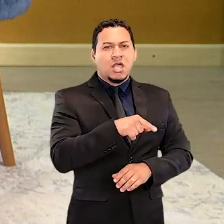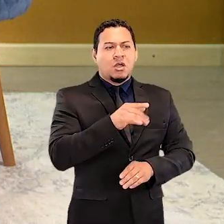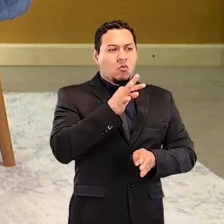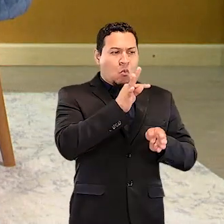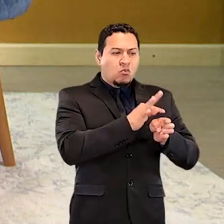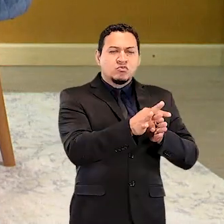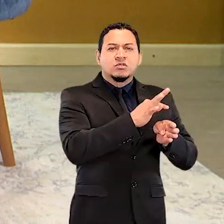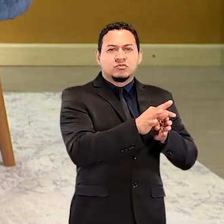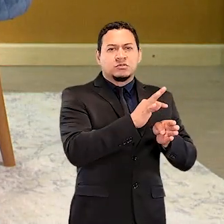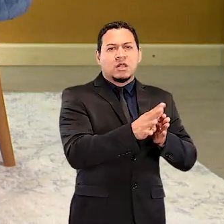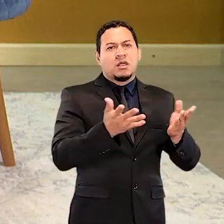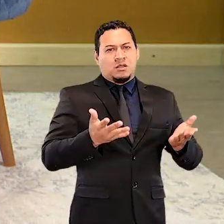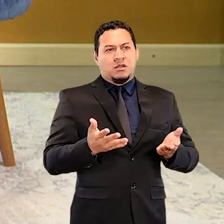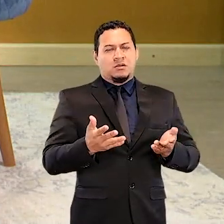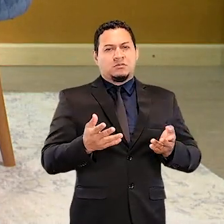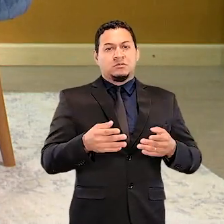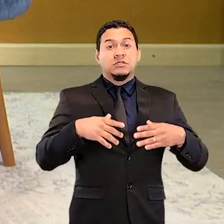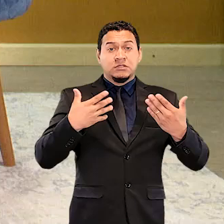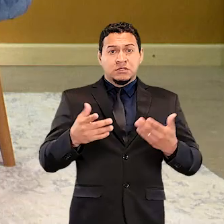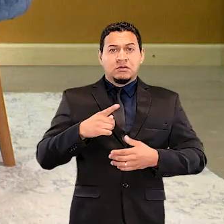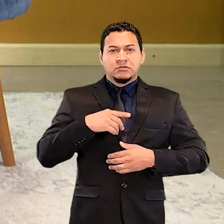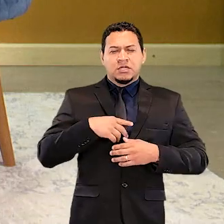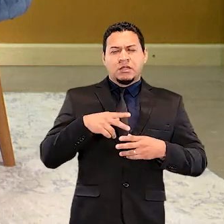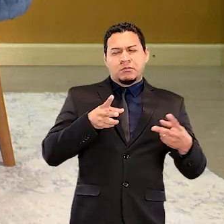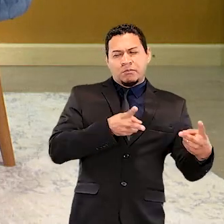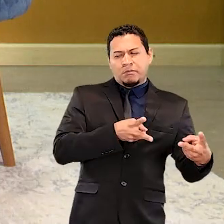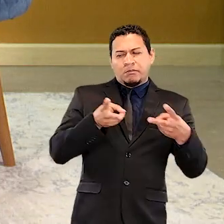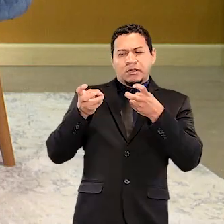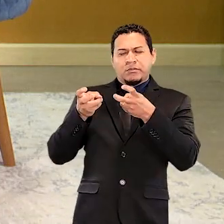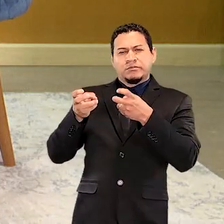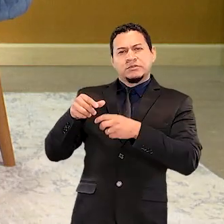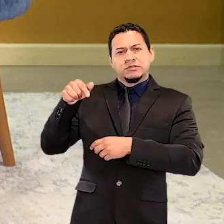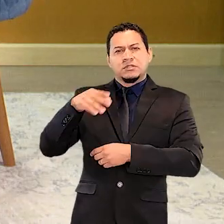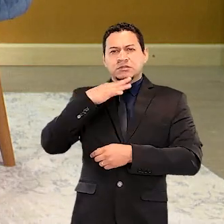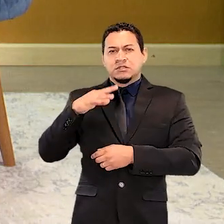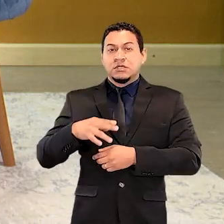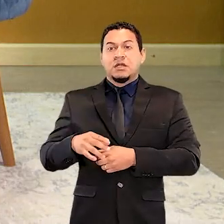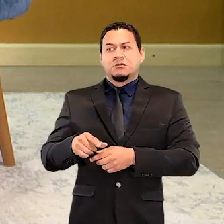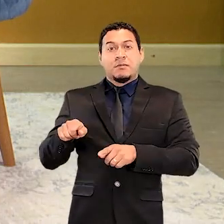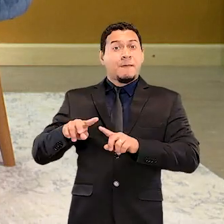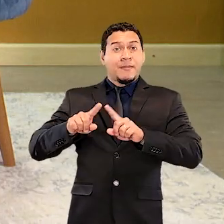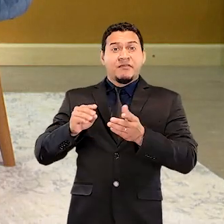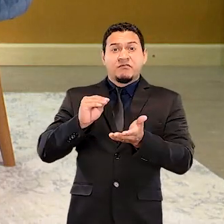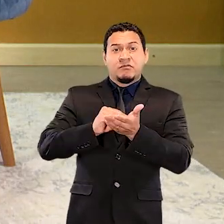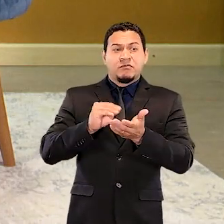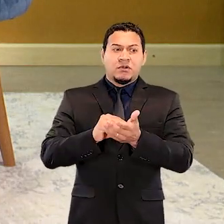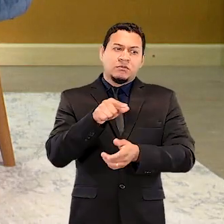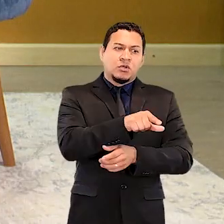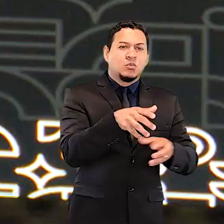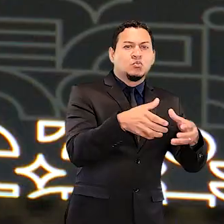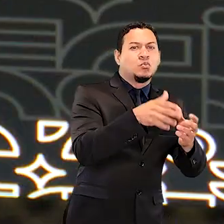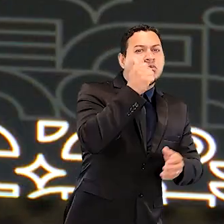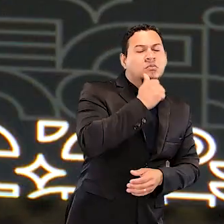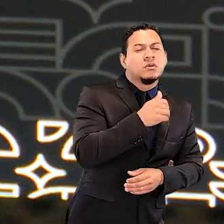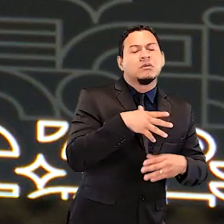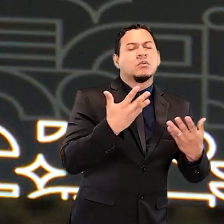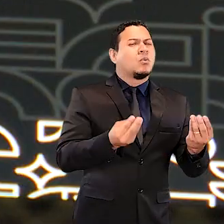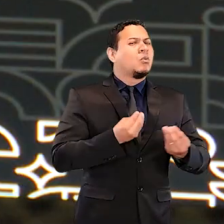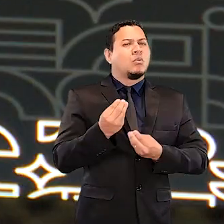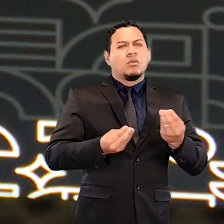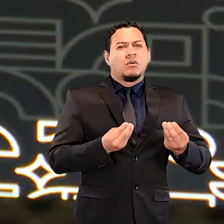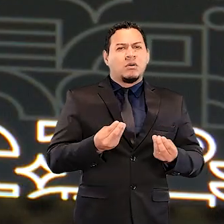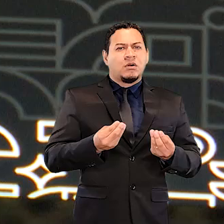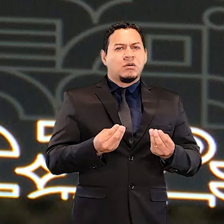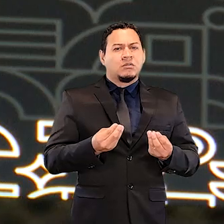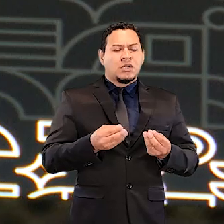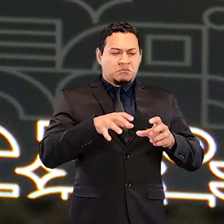tutelar. Né? Então, existe um olhar para a criança que não existe para a mulher. Qual é a rede protetiva que tem que ser articulada